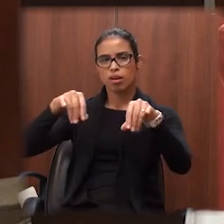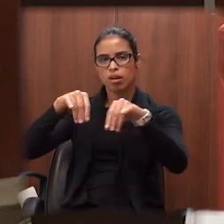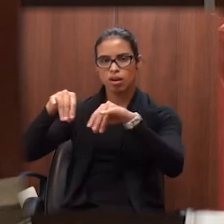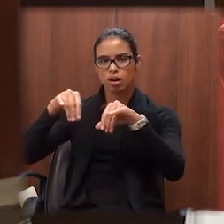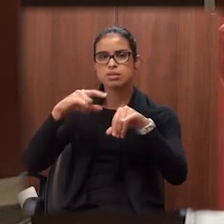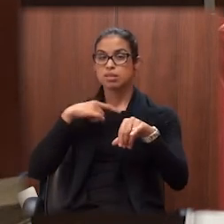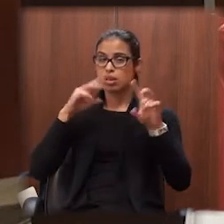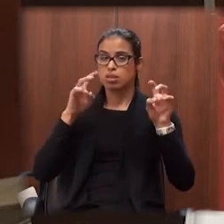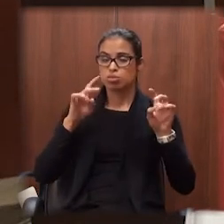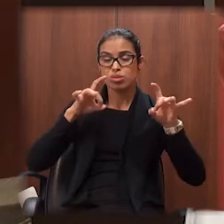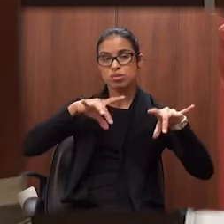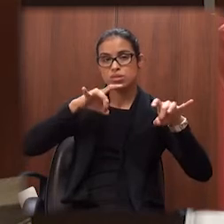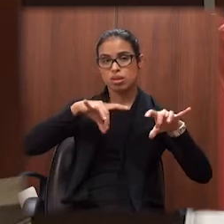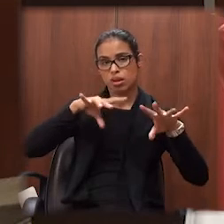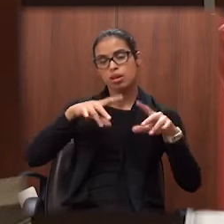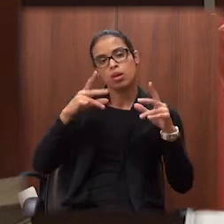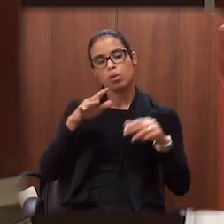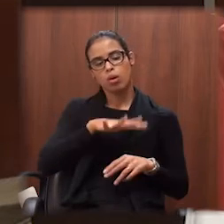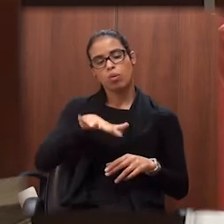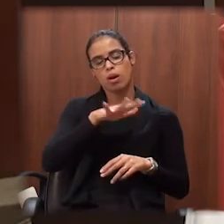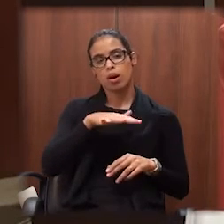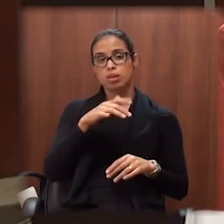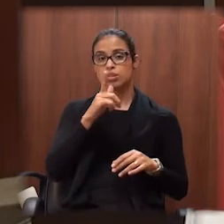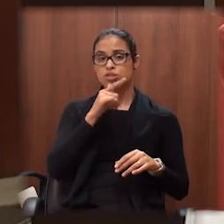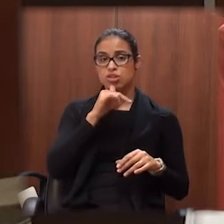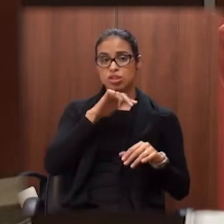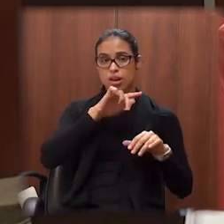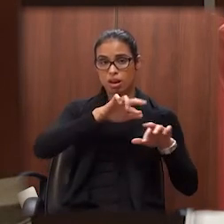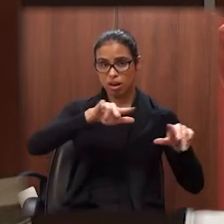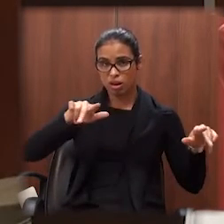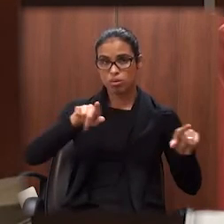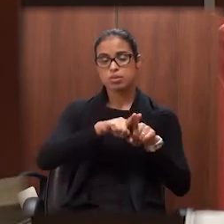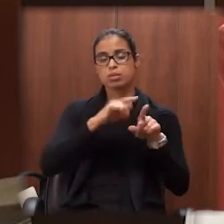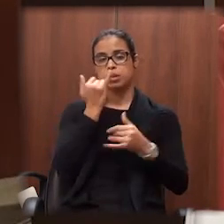técnicas, como o Departamento de Águas e Energia Elétrica,